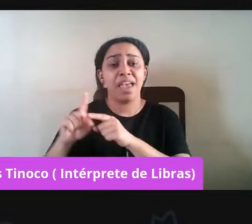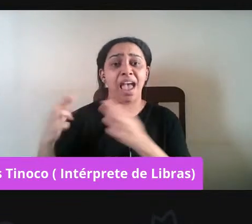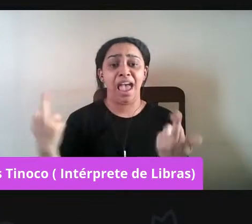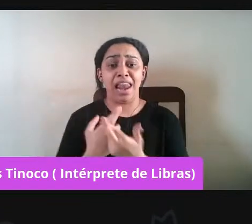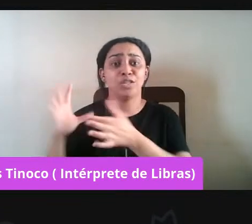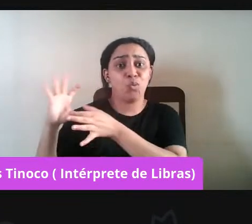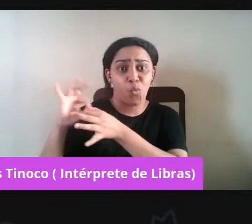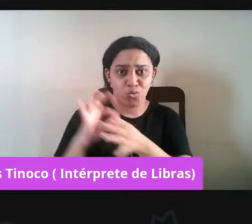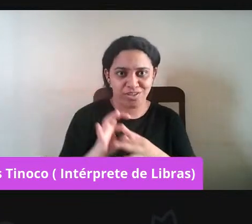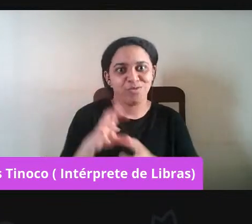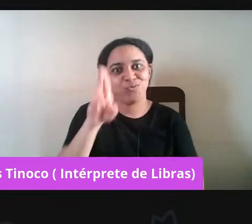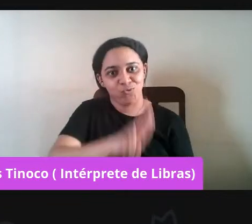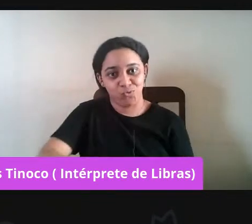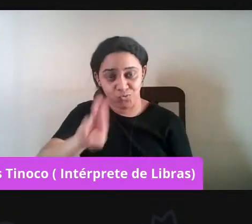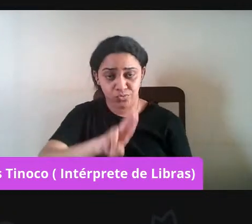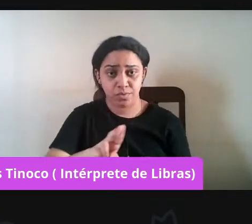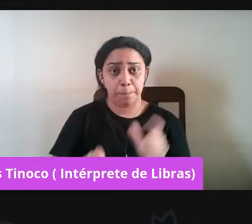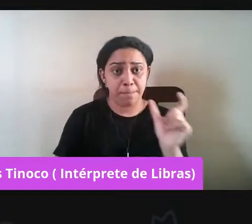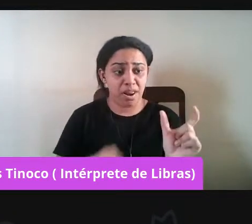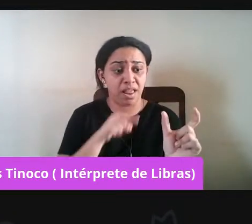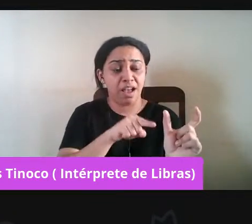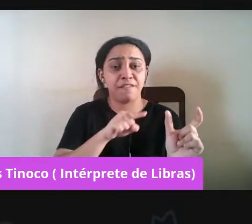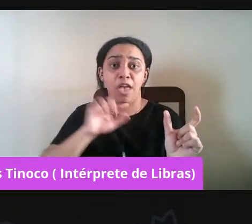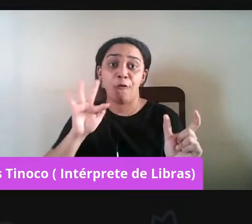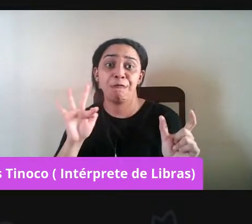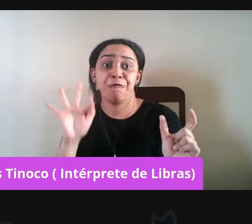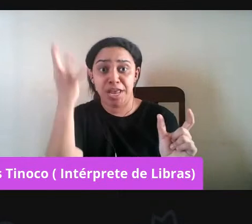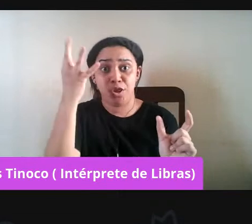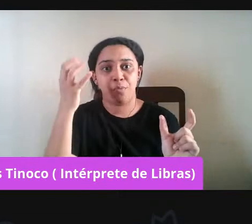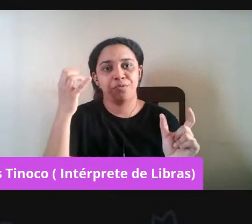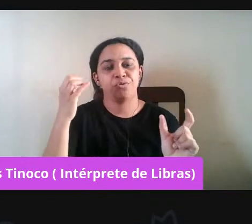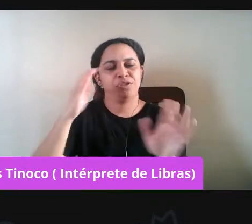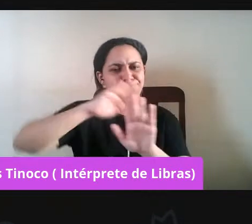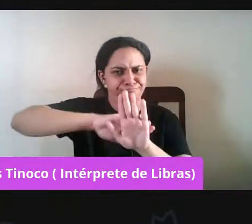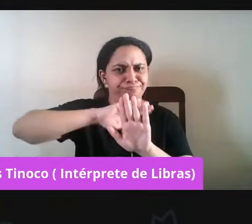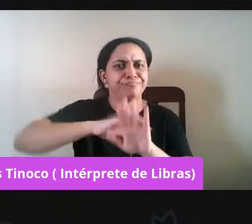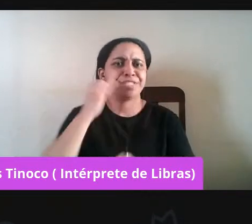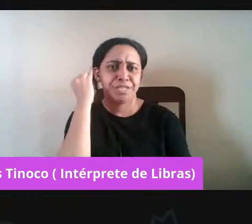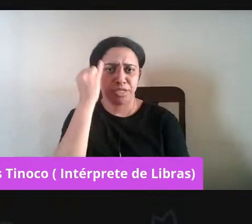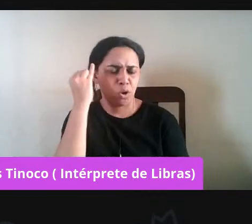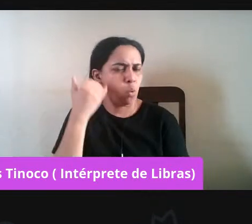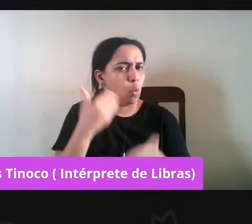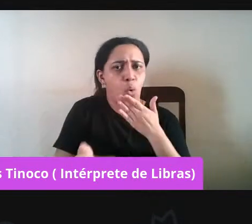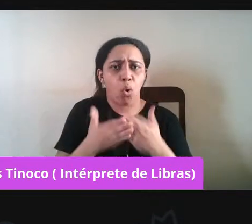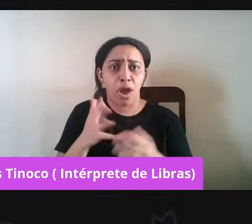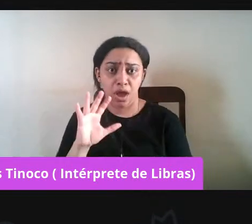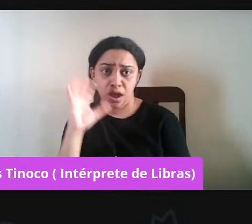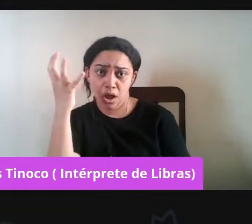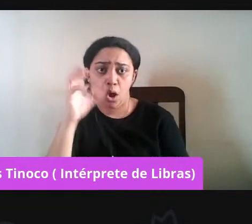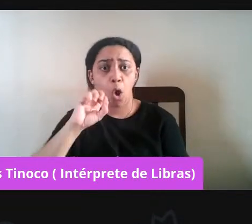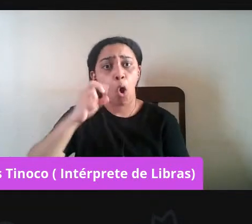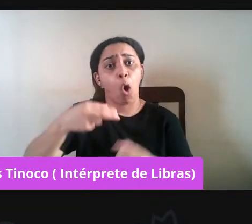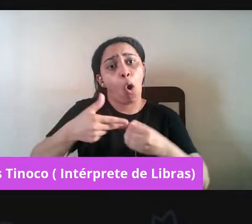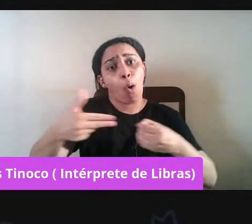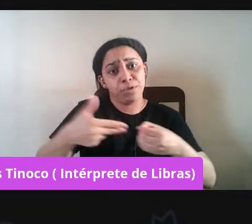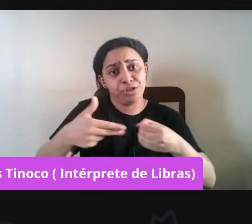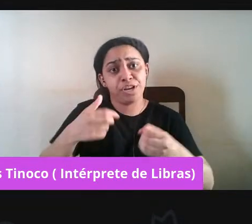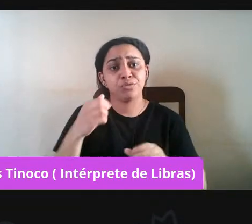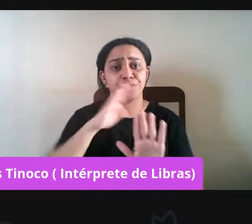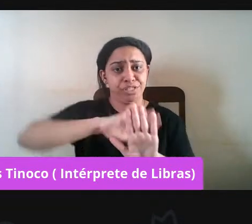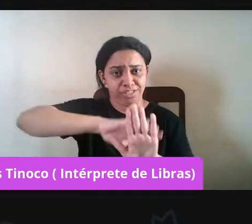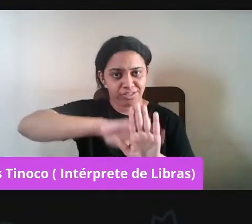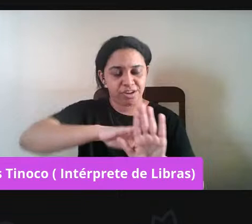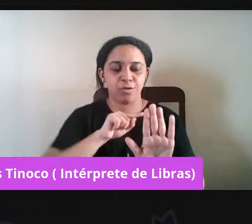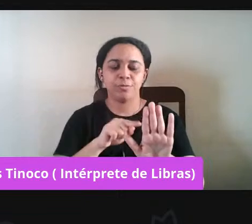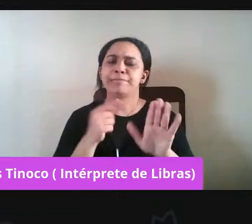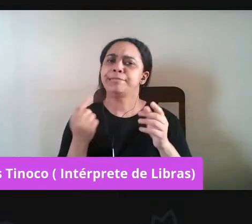A palavra é o fenômeno ideológico por excelência. Todo ato ou todo objeto ideológico é sempre